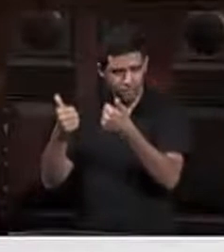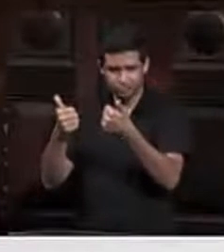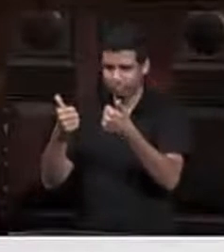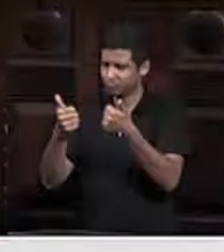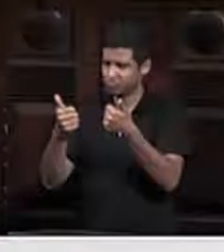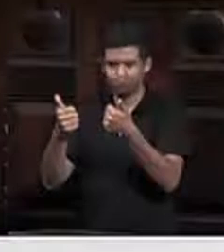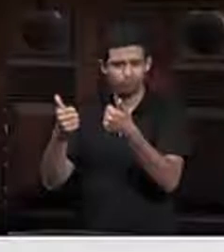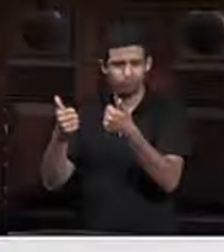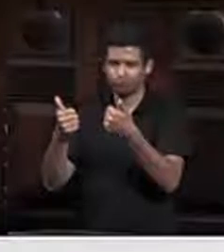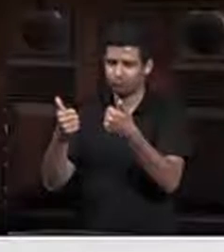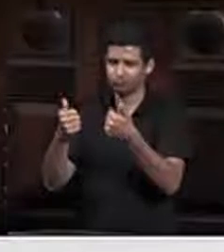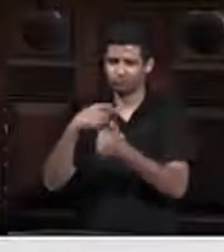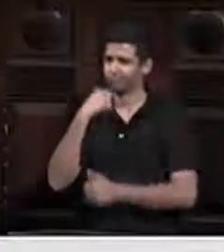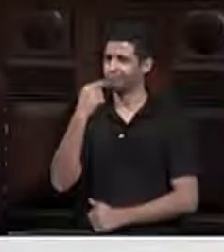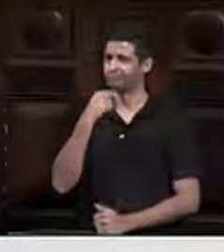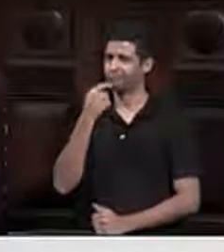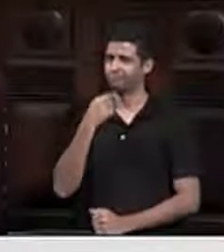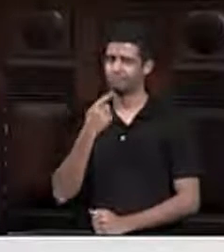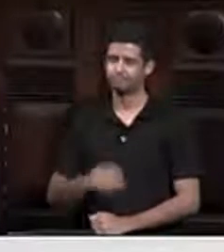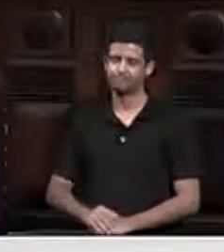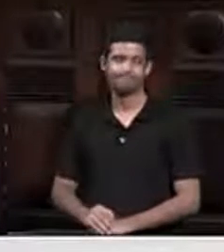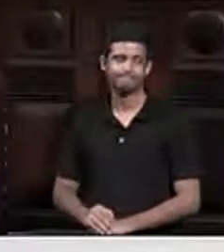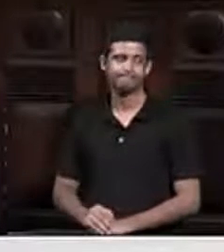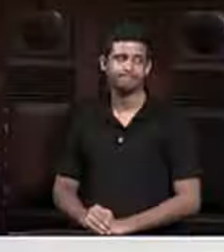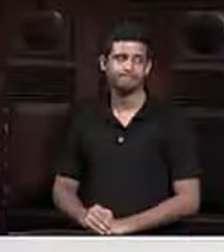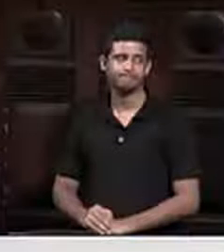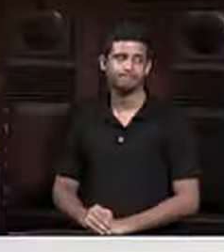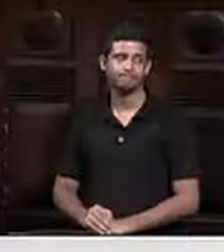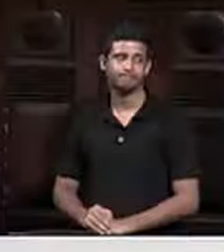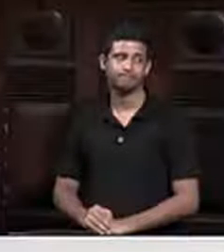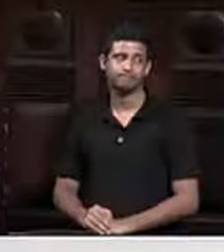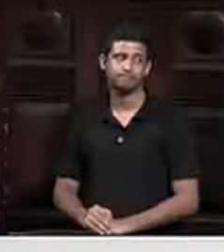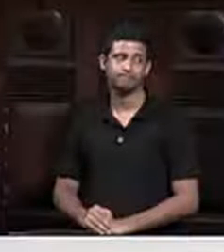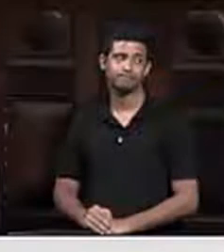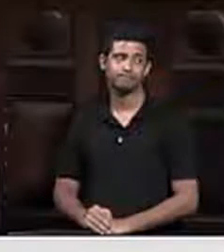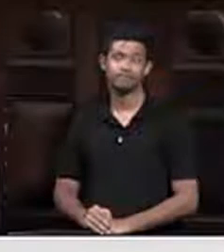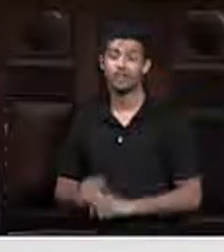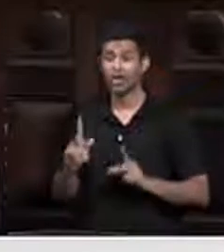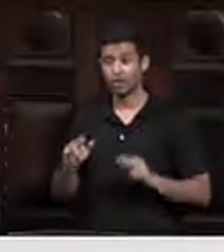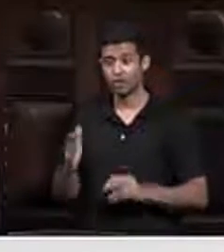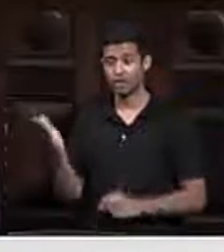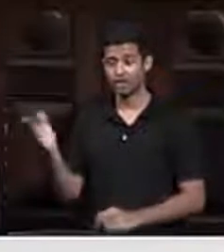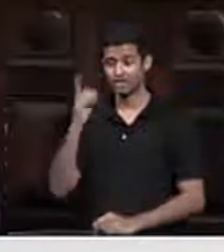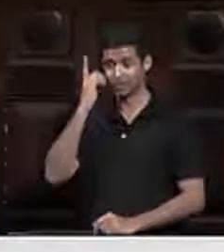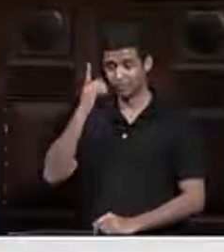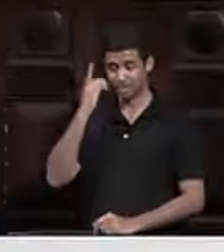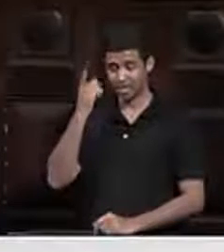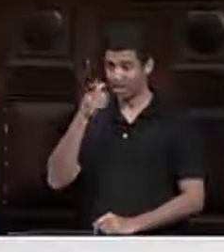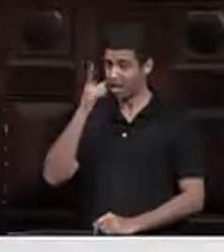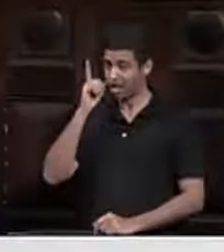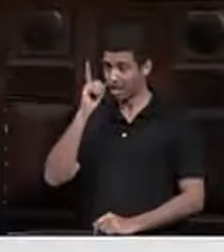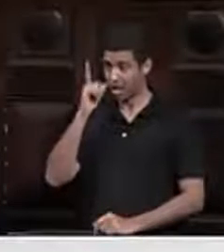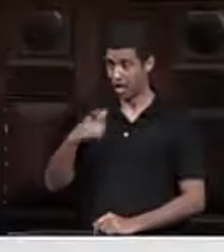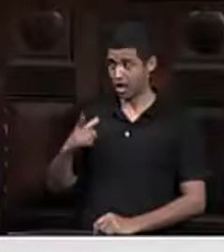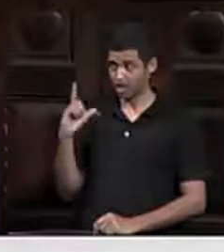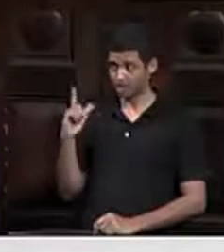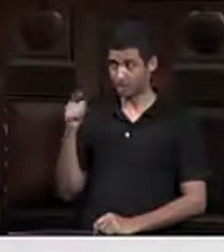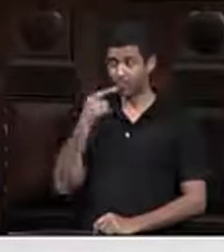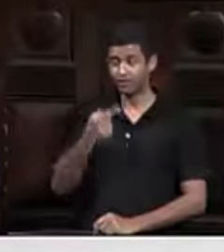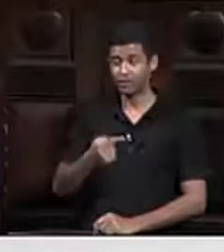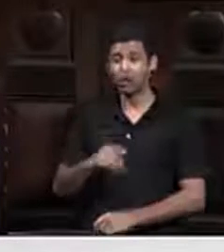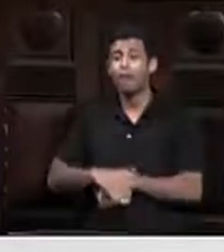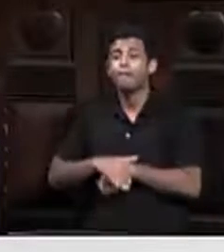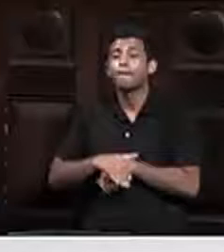os resultados que pretendem. Como acabou de dizer agora o deputado Paulo Ramos, mais de 100 dias